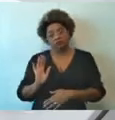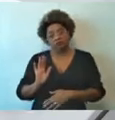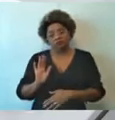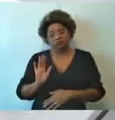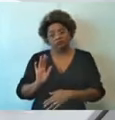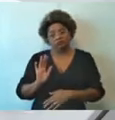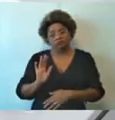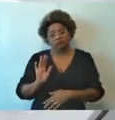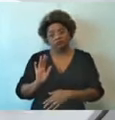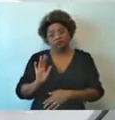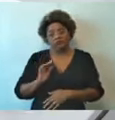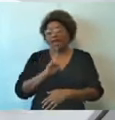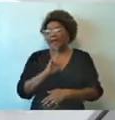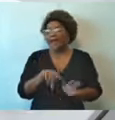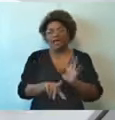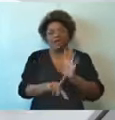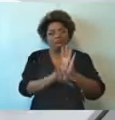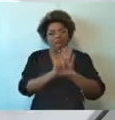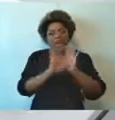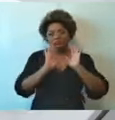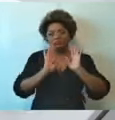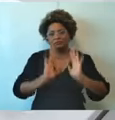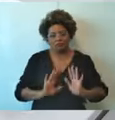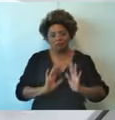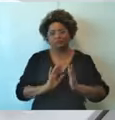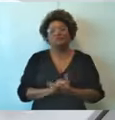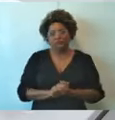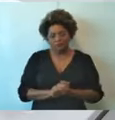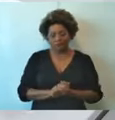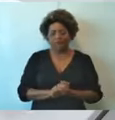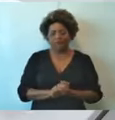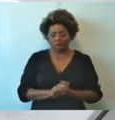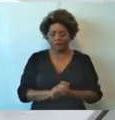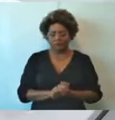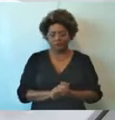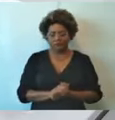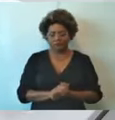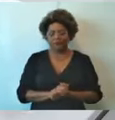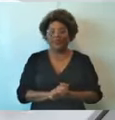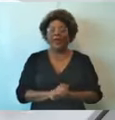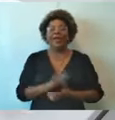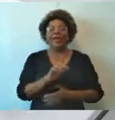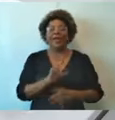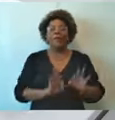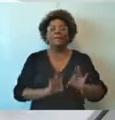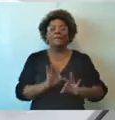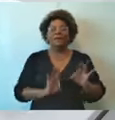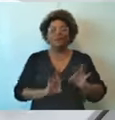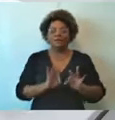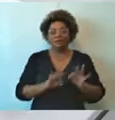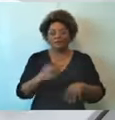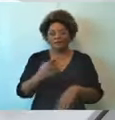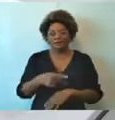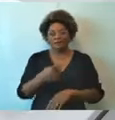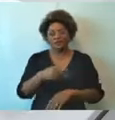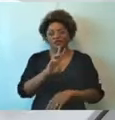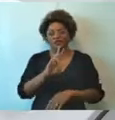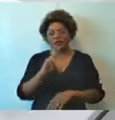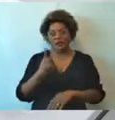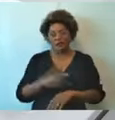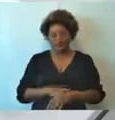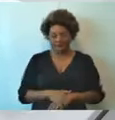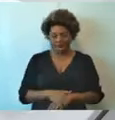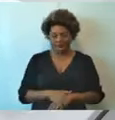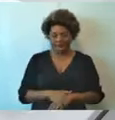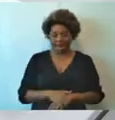de legalidade, né? Isso faz parte do plano diretor da cidade. E realmente é pouco